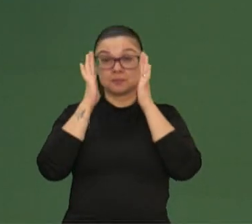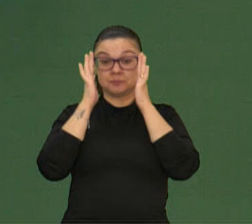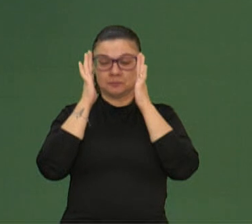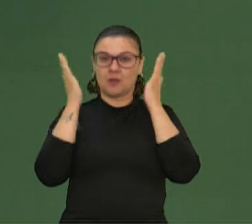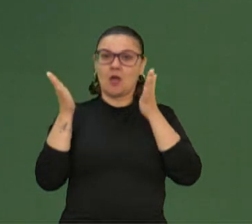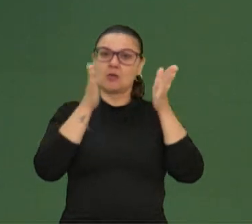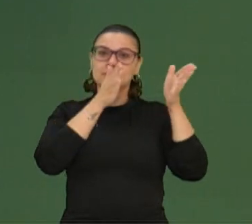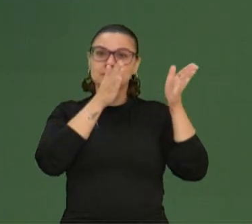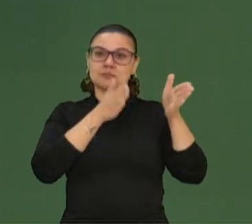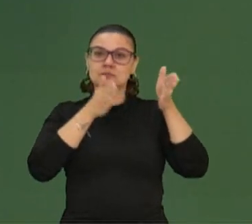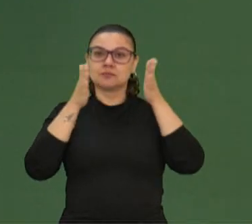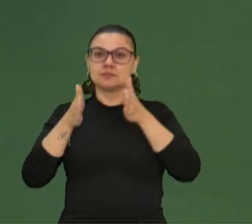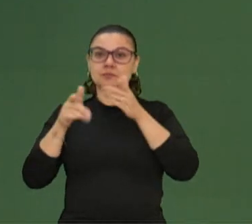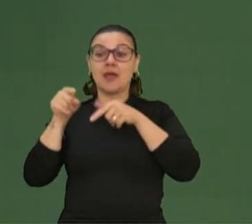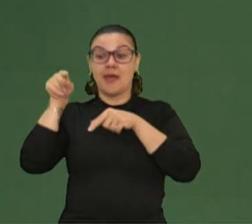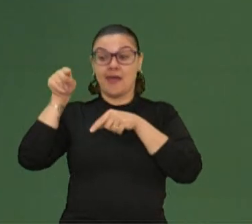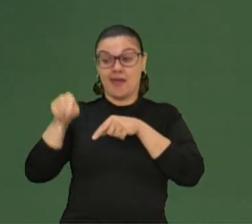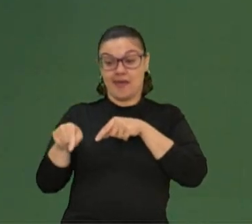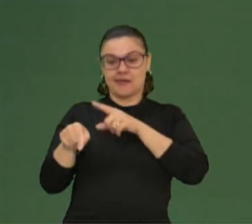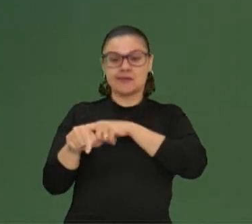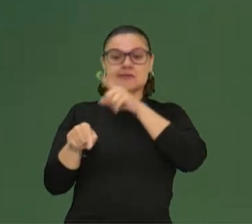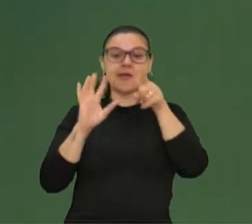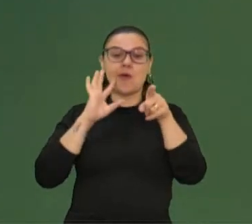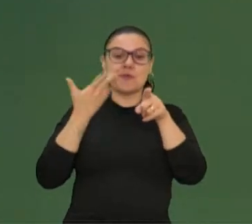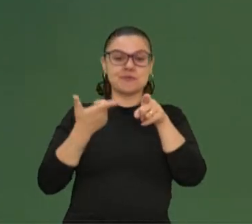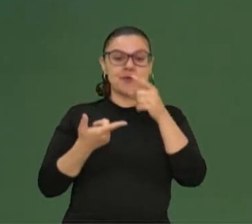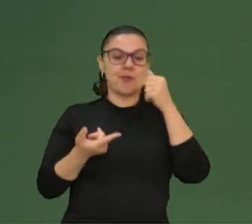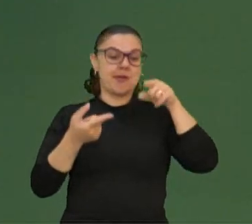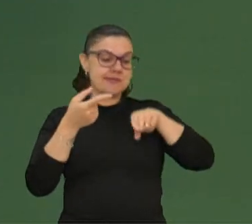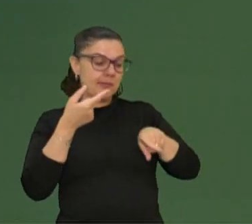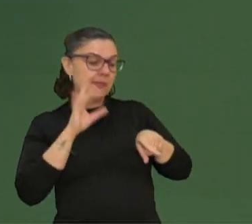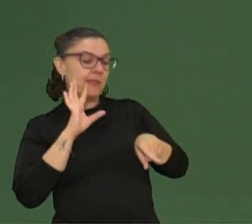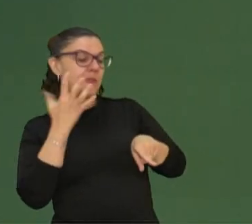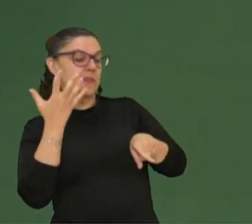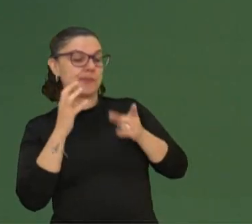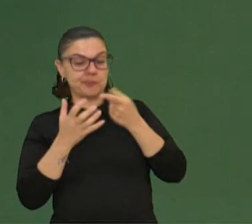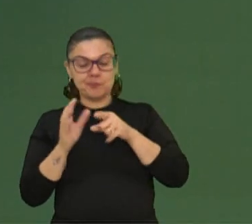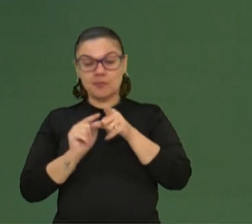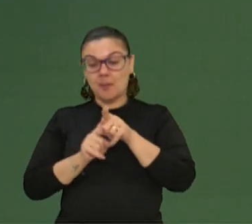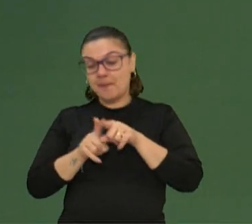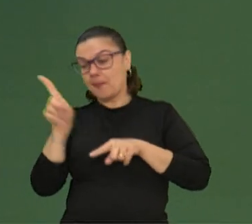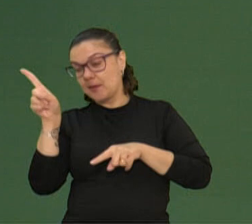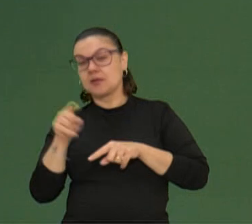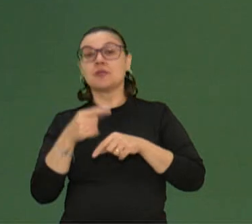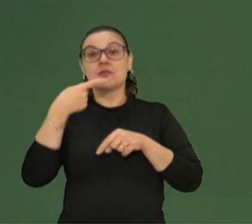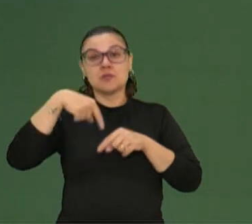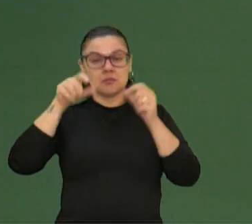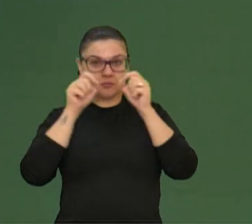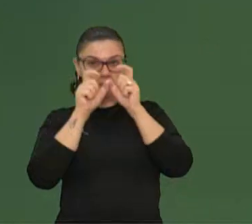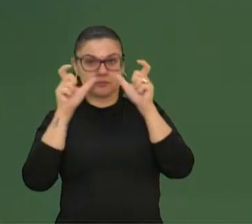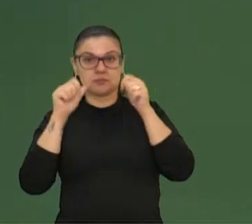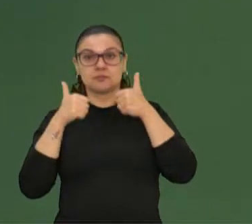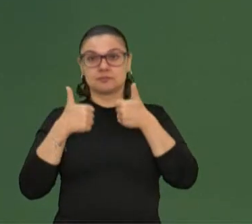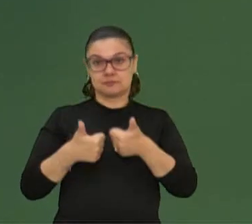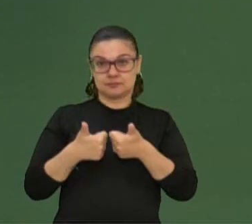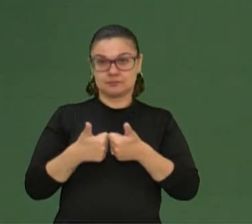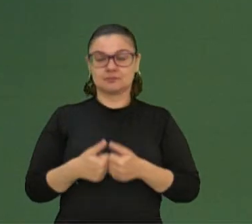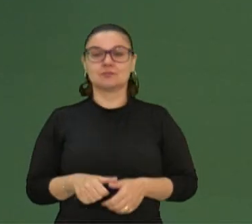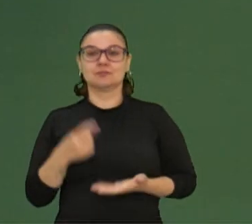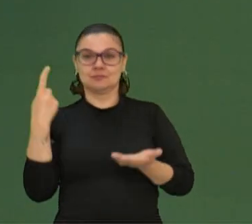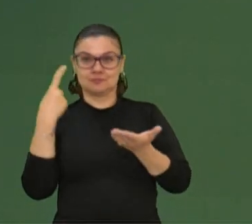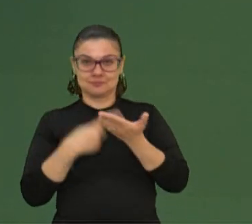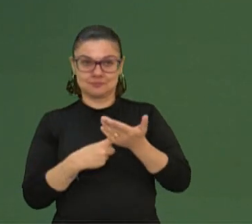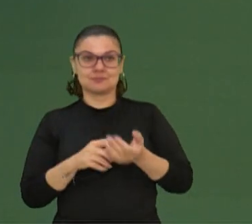as etapas, eu vou falar, essa etapa ocorre no tilacoide, essa no estroma, atravessou a membrana. Você tem que estar atento, atenta.